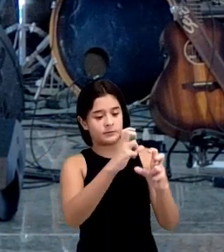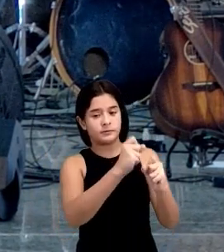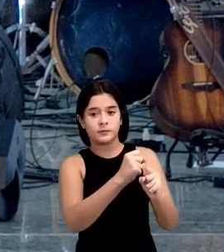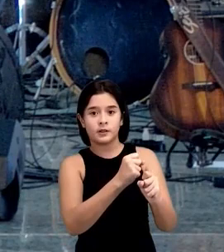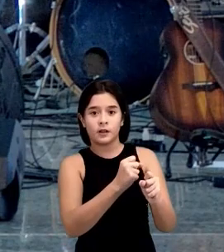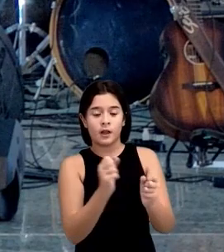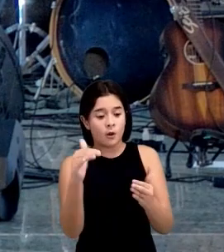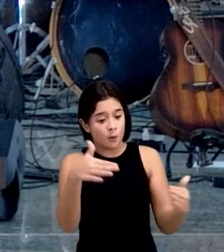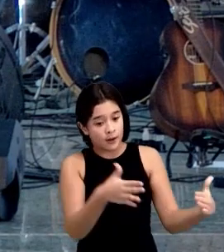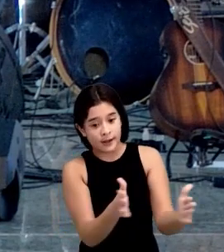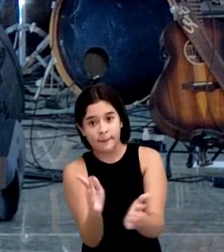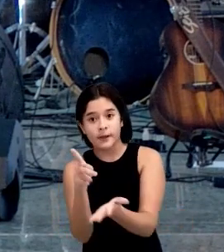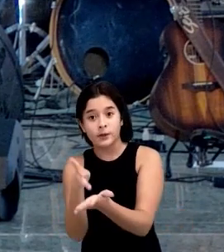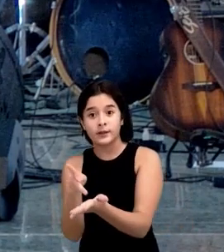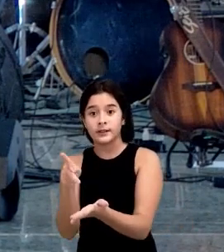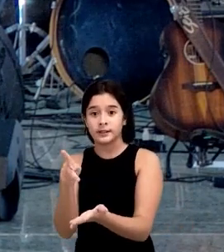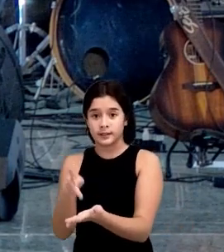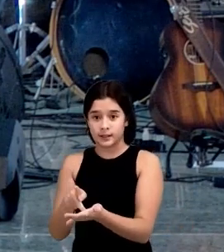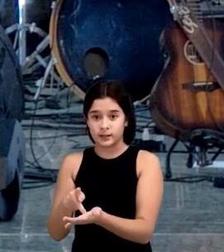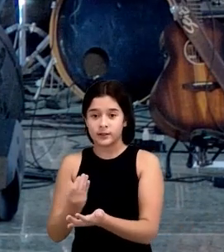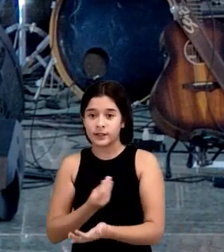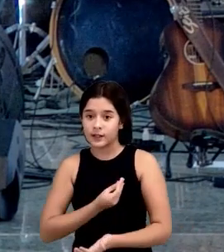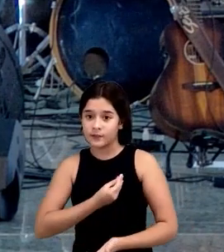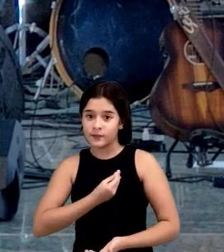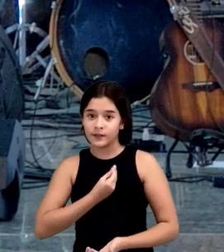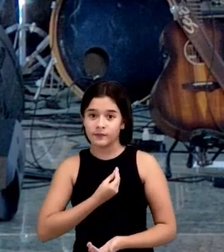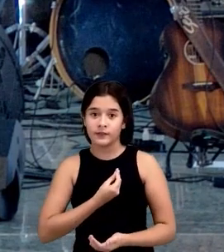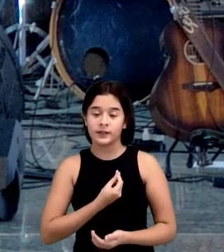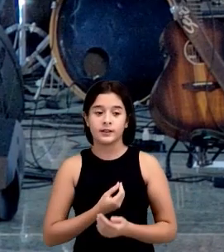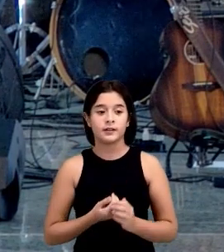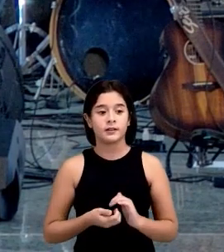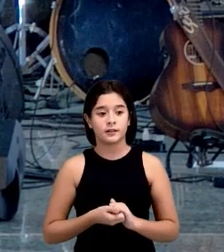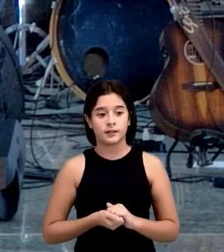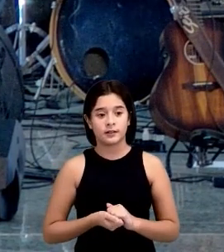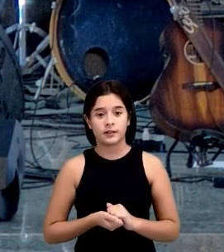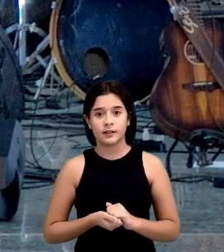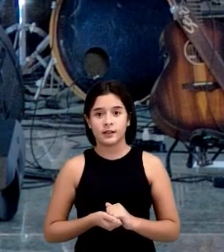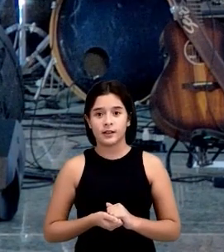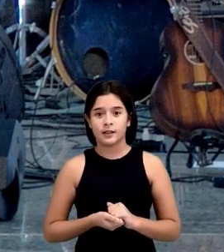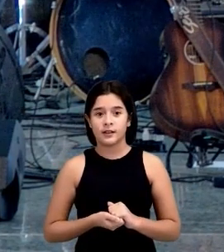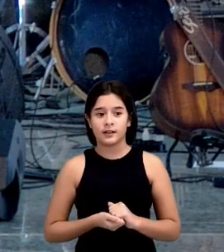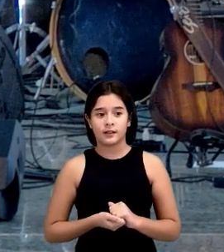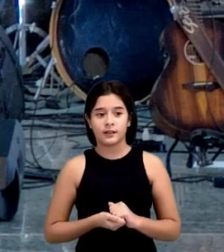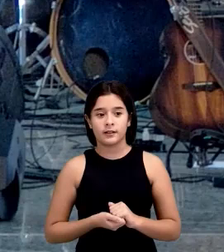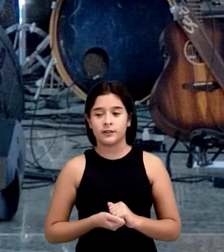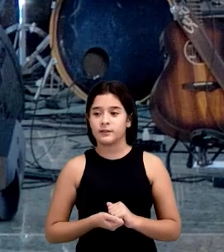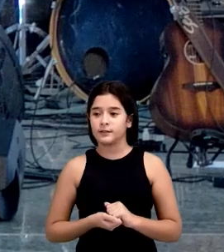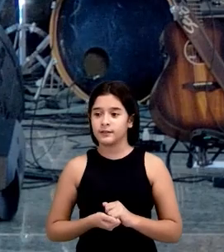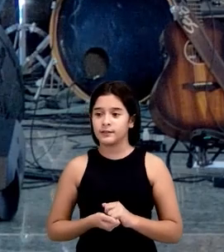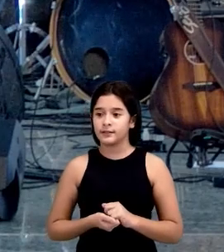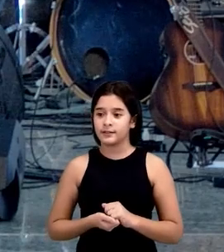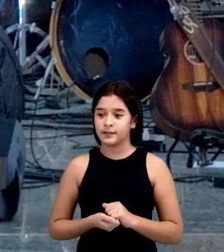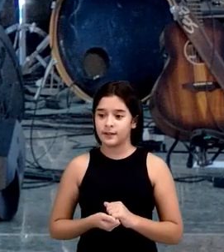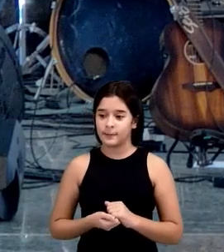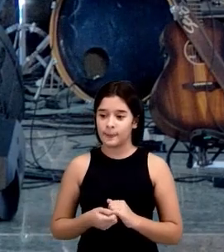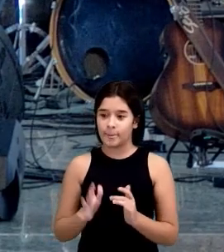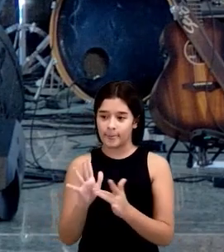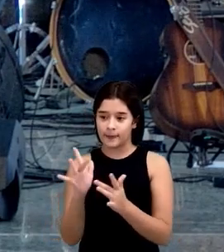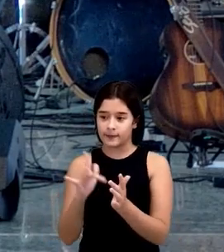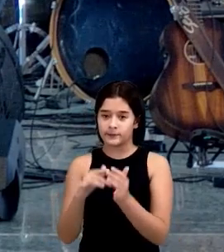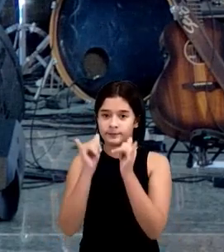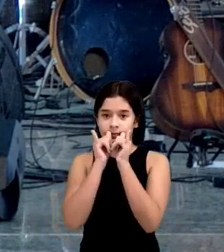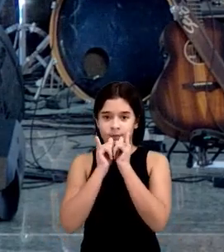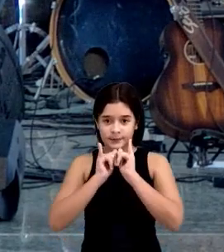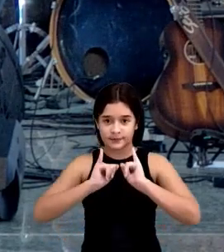Ele vai dizer que não se pode pegar uma candeia. Não se acende uma candeia e se coloca ela debaixo de uma vasilha. É